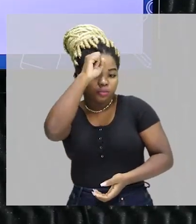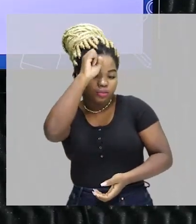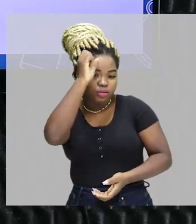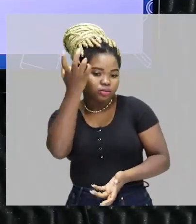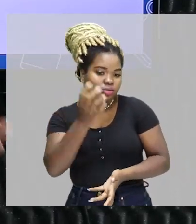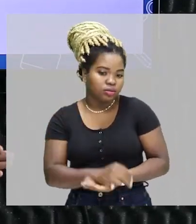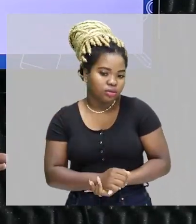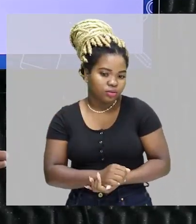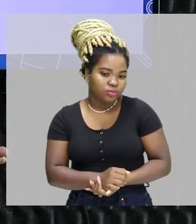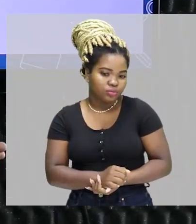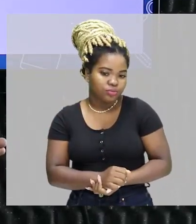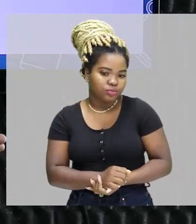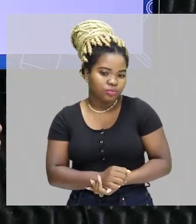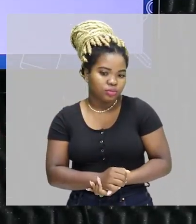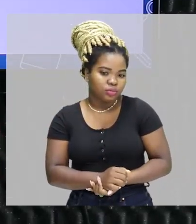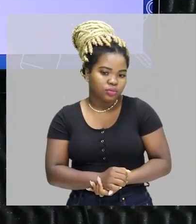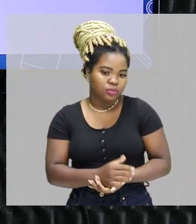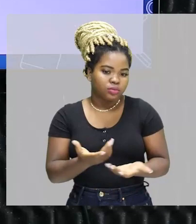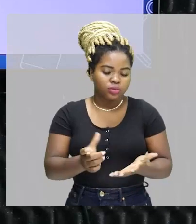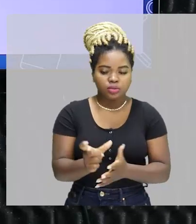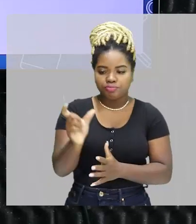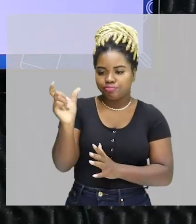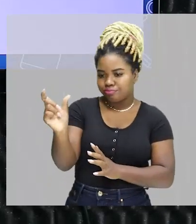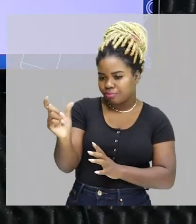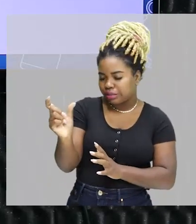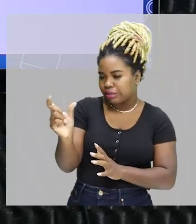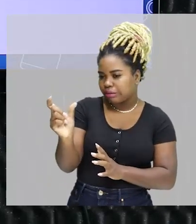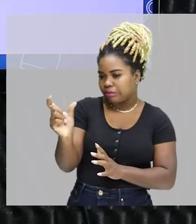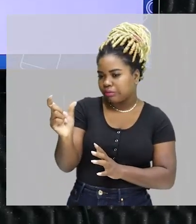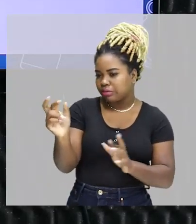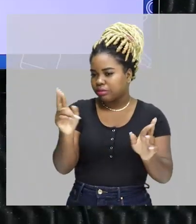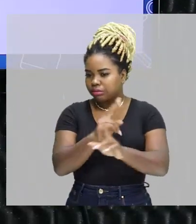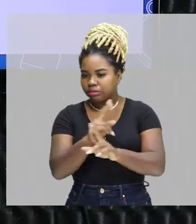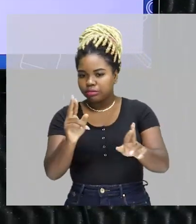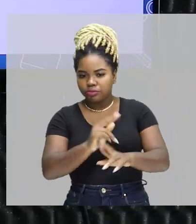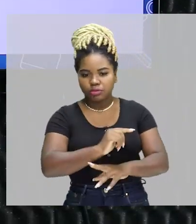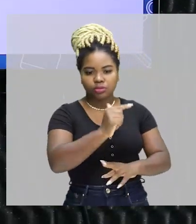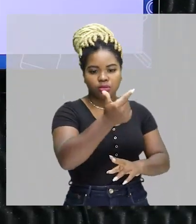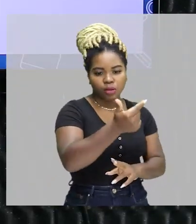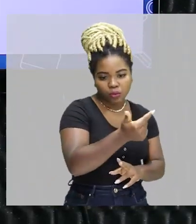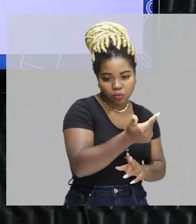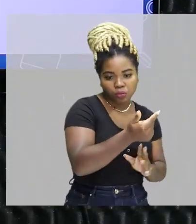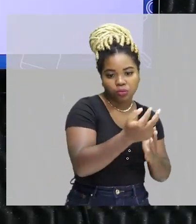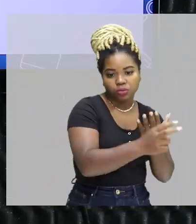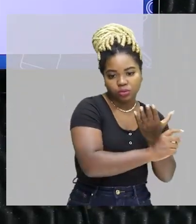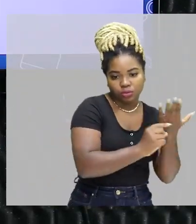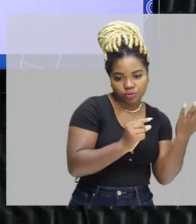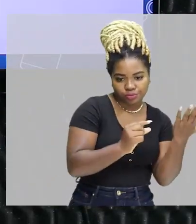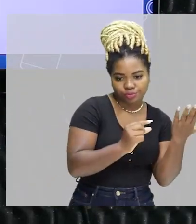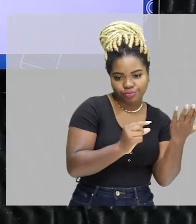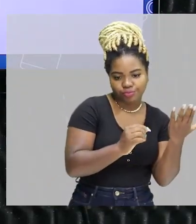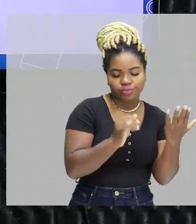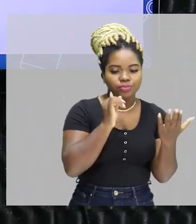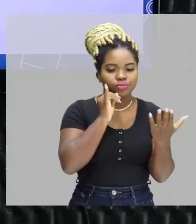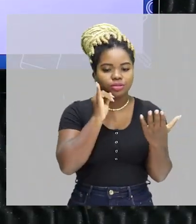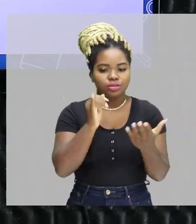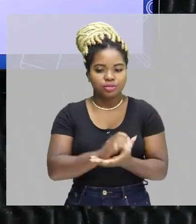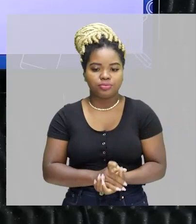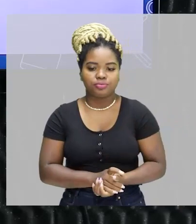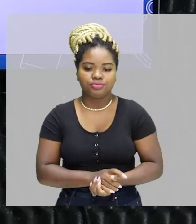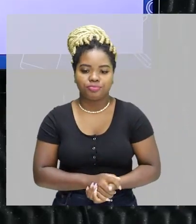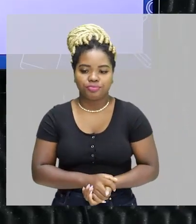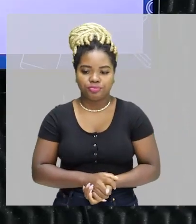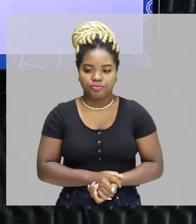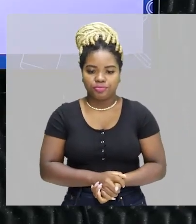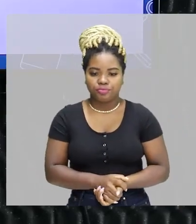quando uma terminologia se refere a um autor ou a outro autor. Pelo menos nós temos os básicos aqui, o que é fundamental para vocês,